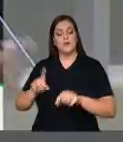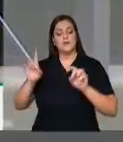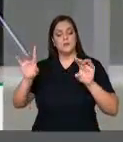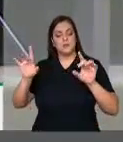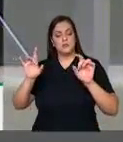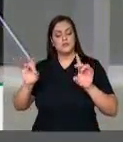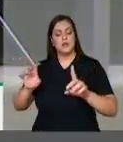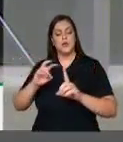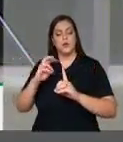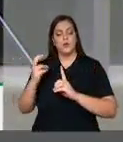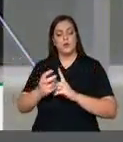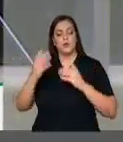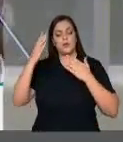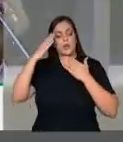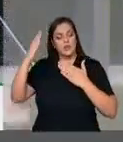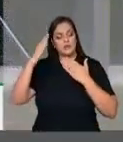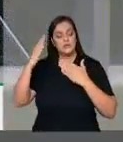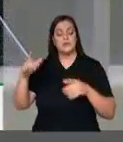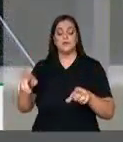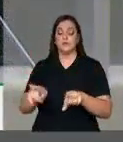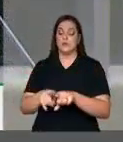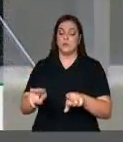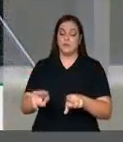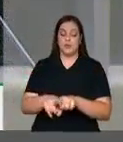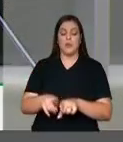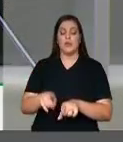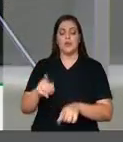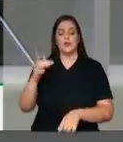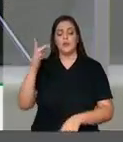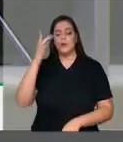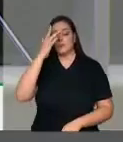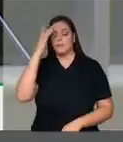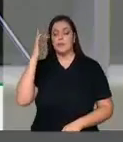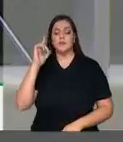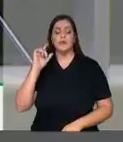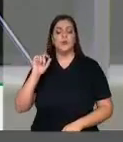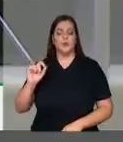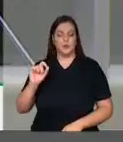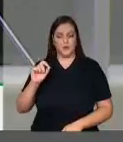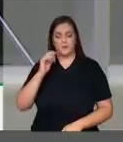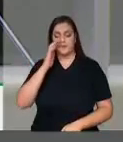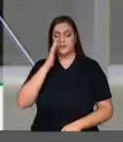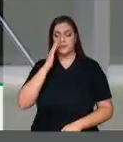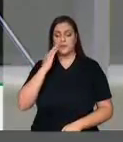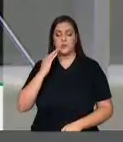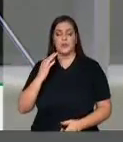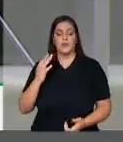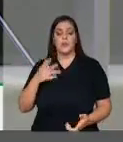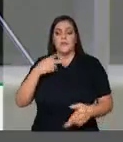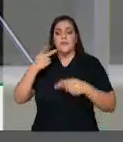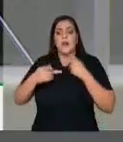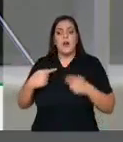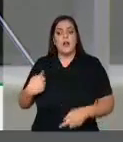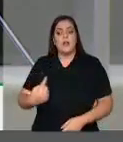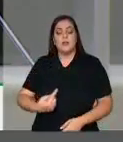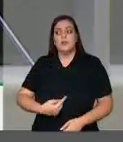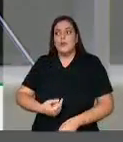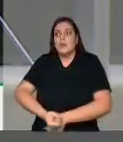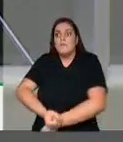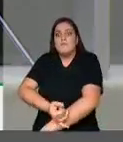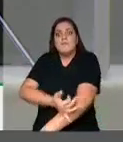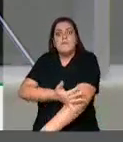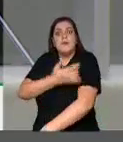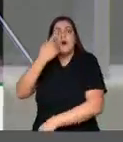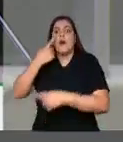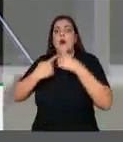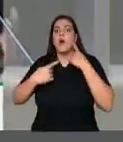os agradecimentos e também fazendo com que todas nós mulheres nos emocionássemos demais